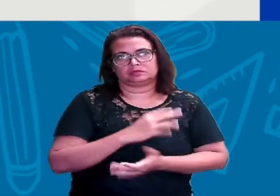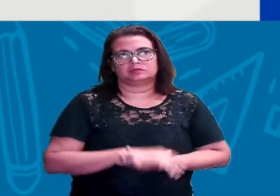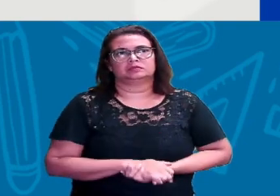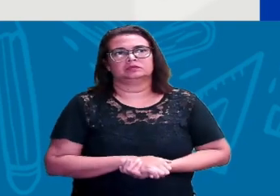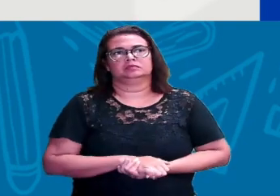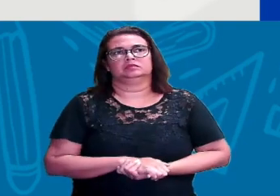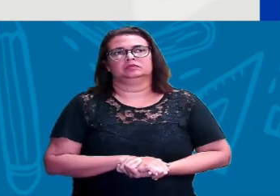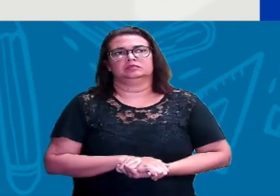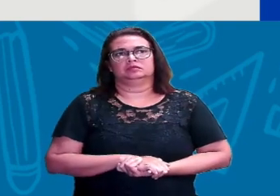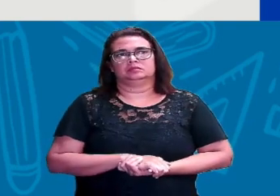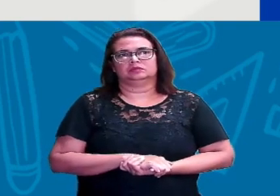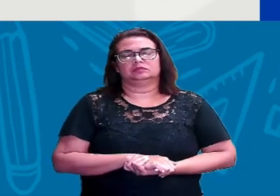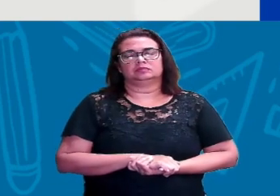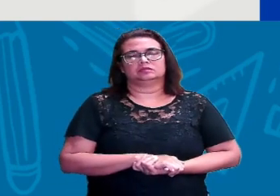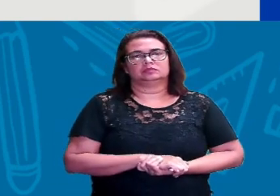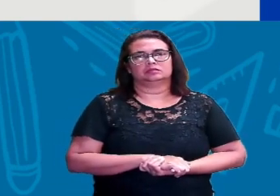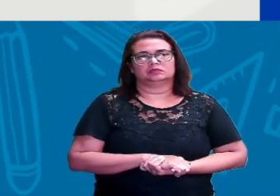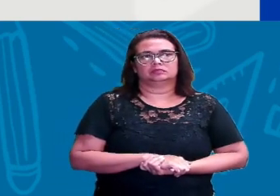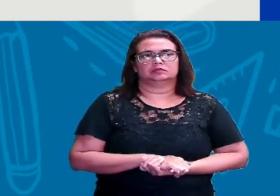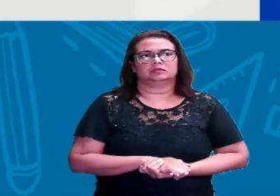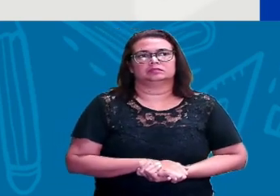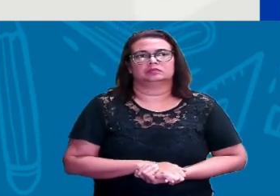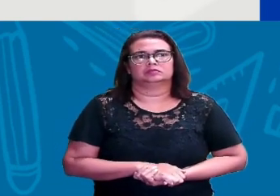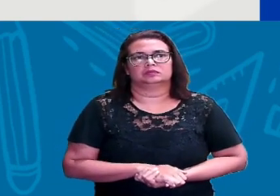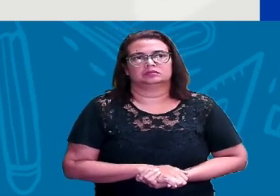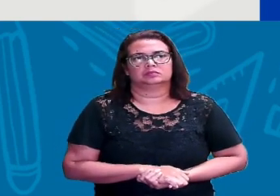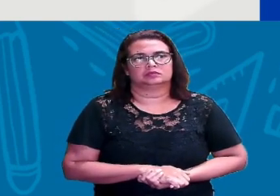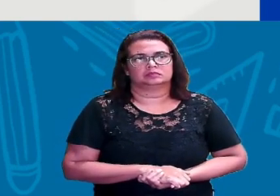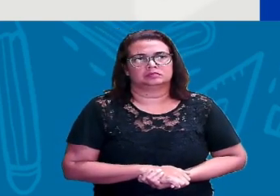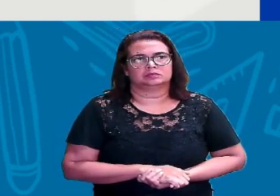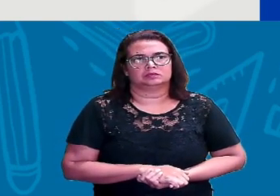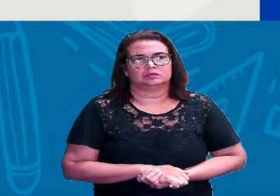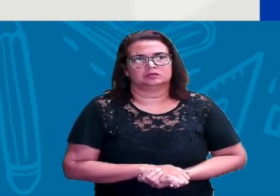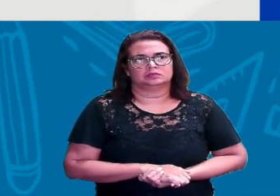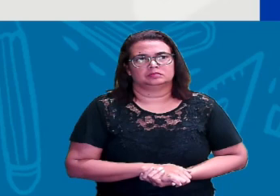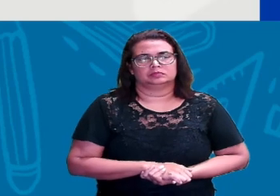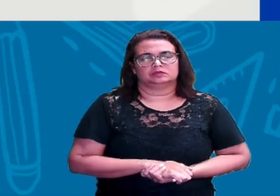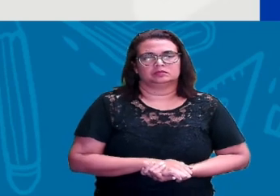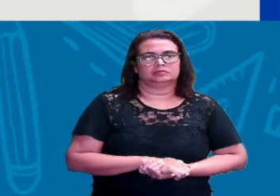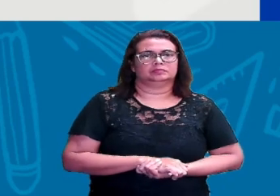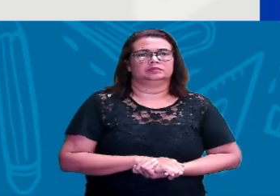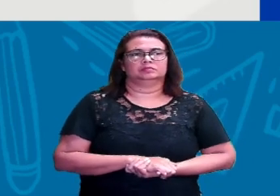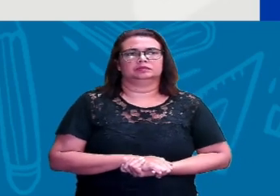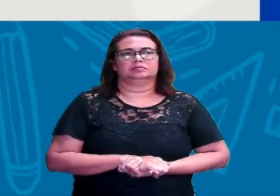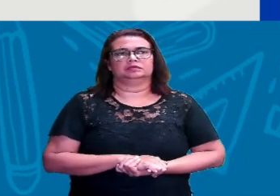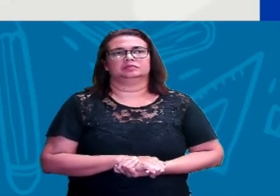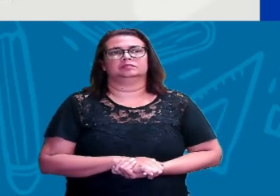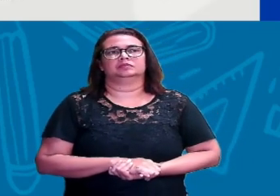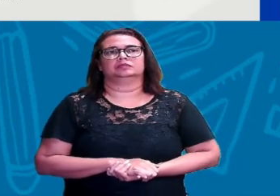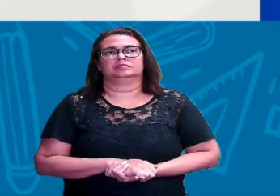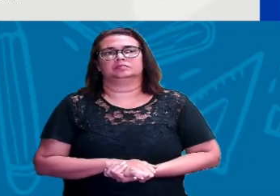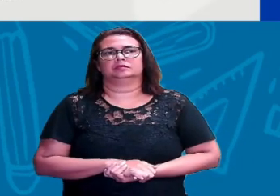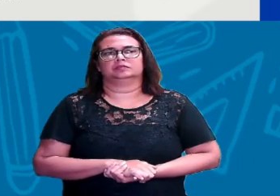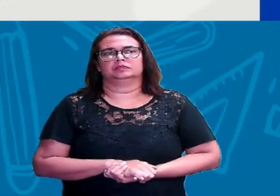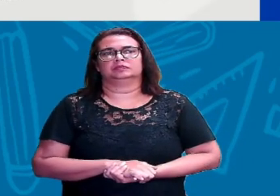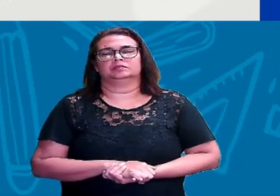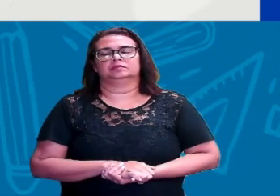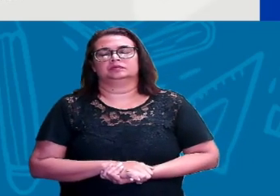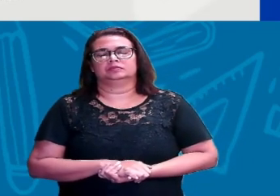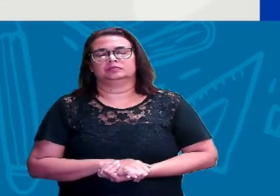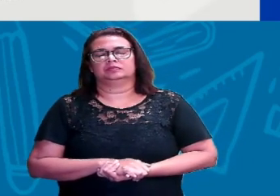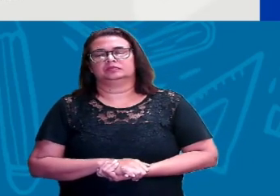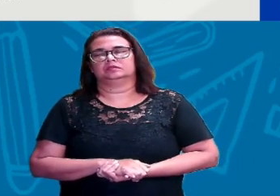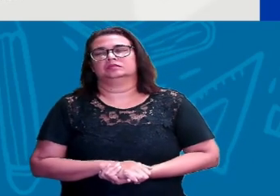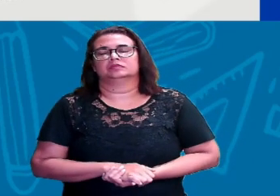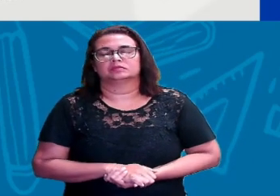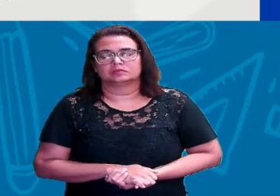que é o mais cheio, é esse do lado daqui, que fica do meu lado aqui. Ok? Deu para entender? Vamos para o próximo